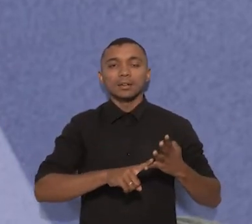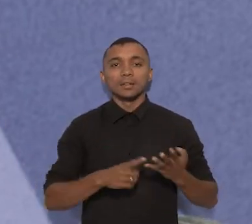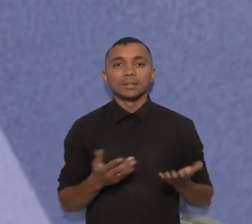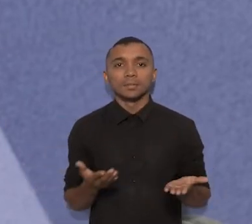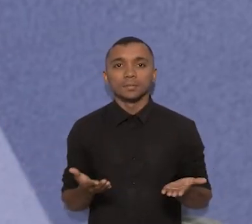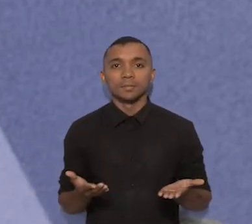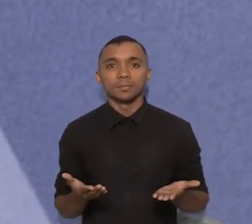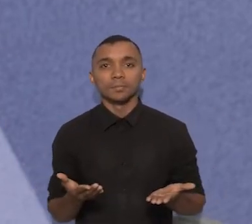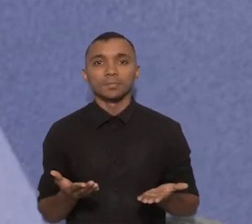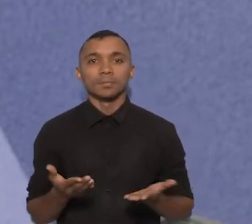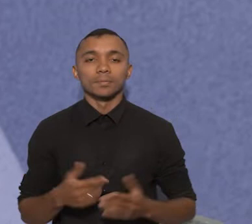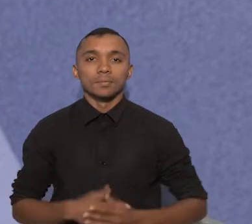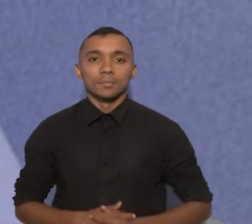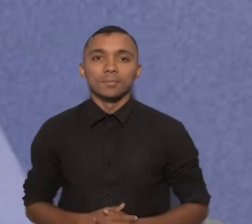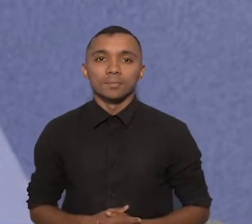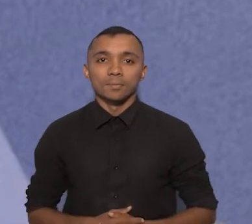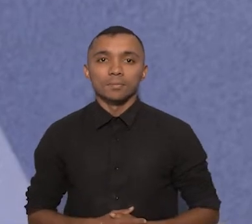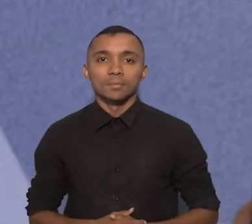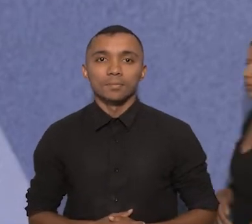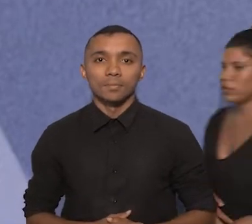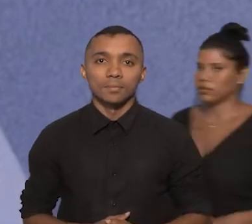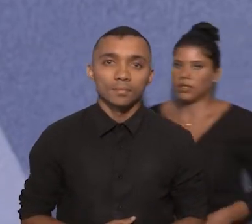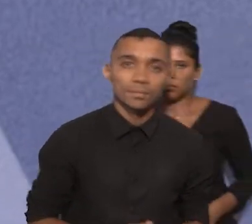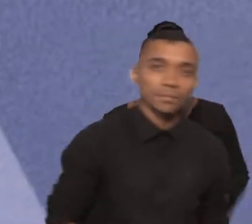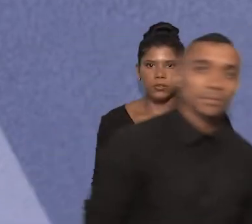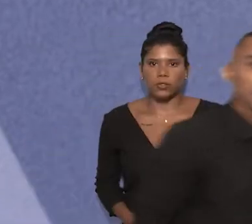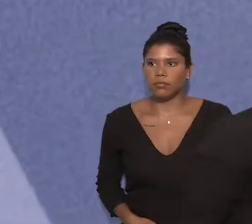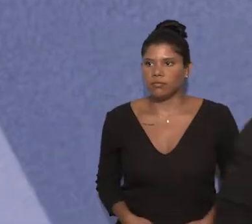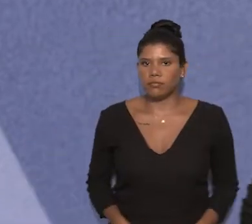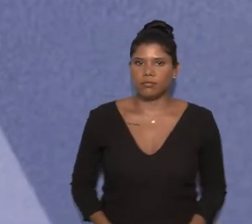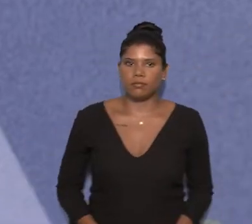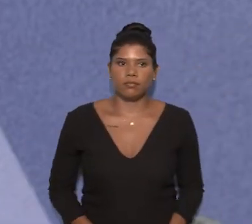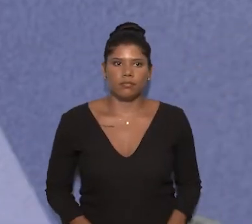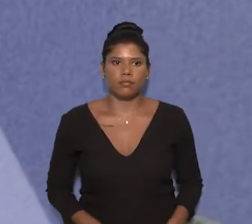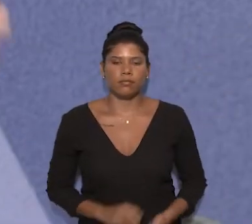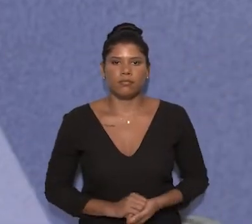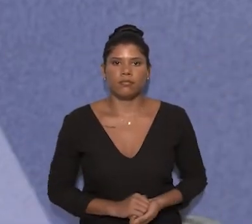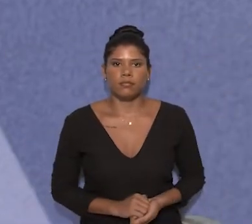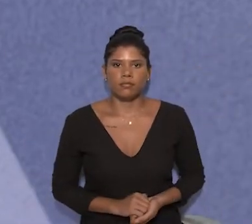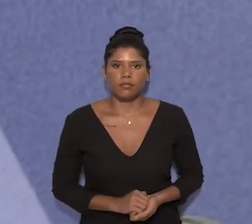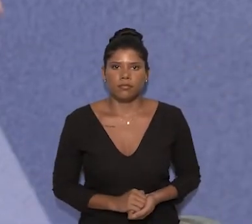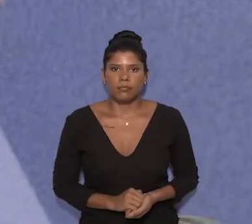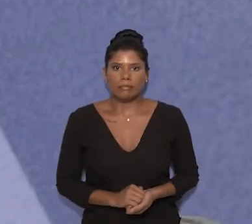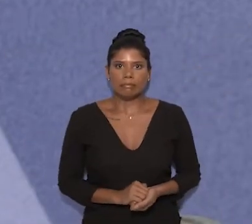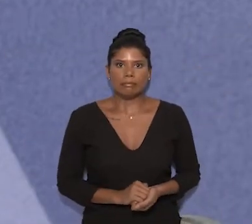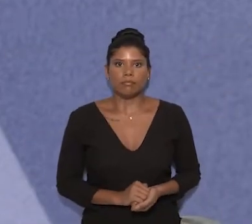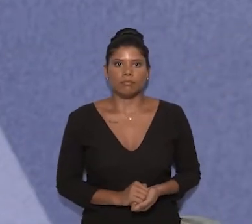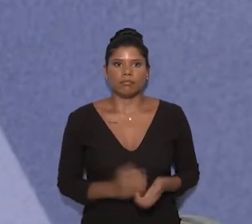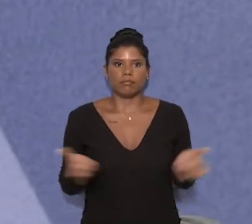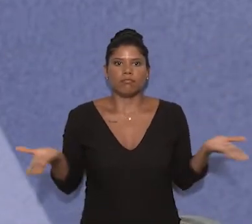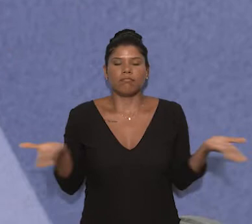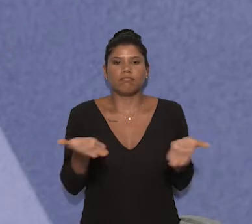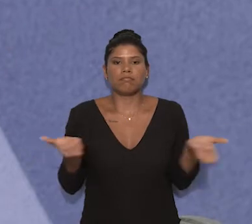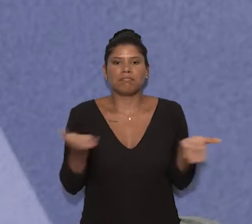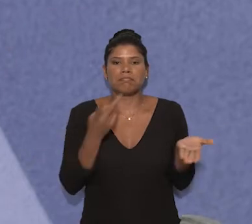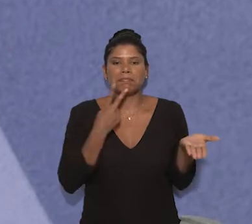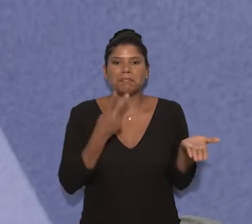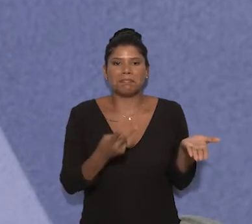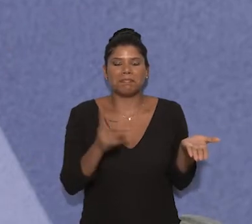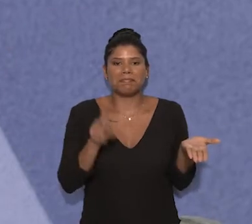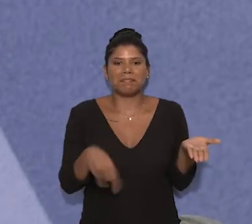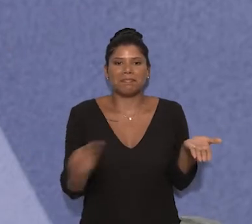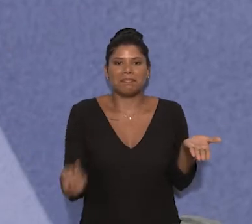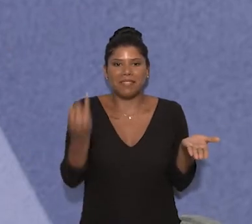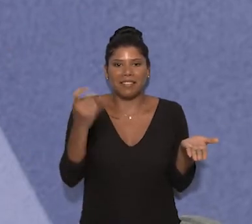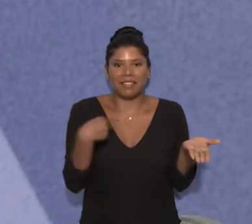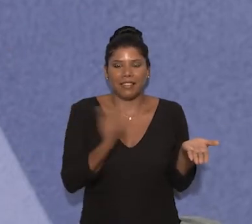aliás, o Vojvoda tem uma leitura de jogo que me agrada muito. Porque eu estou querendo dizer, no pós-jogo, nas entrevistas, é importante a gente